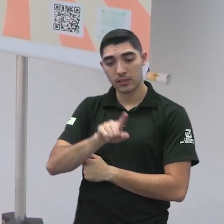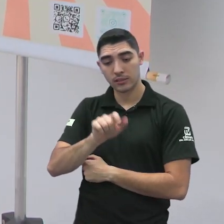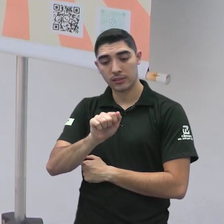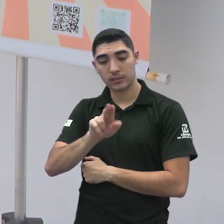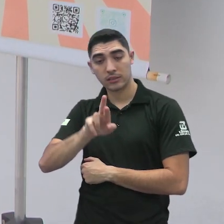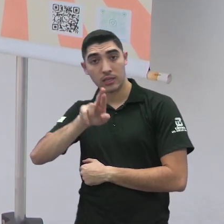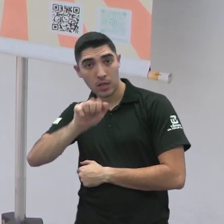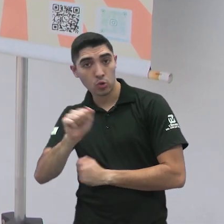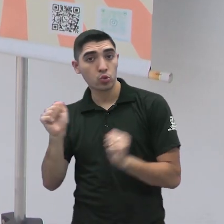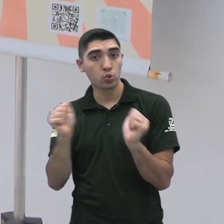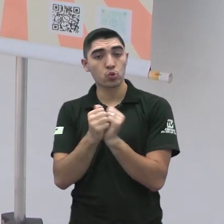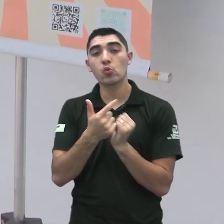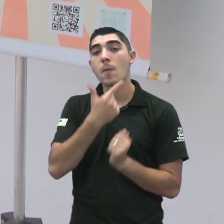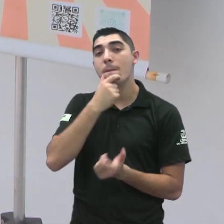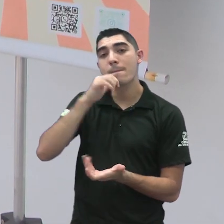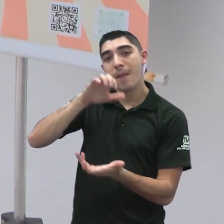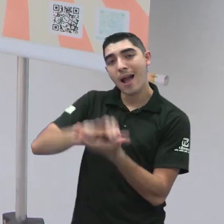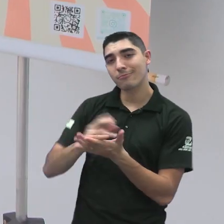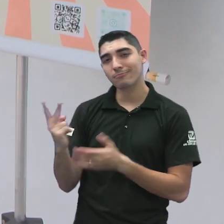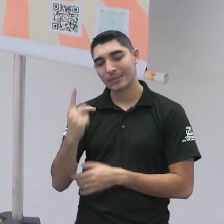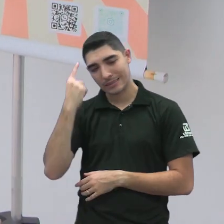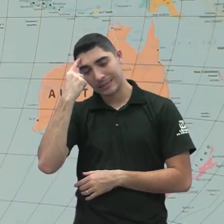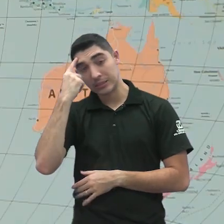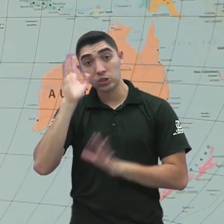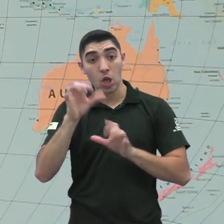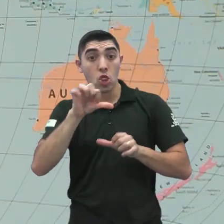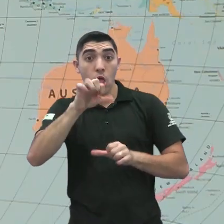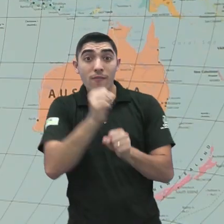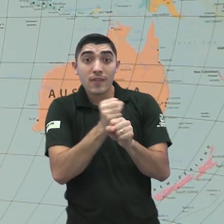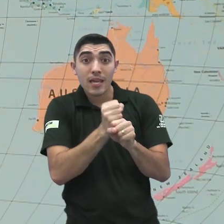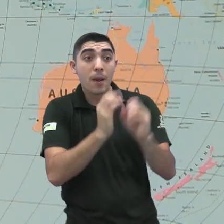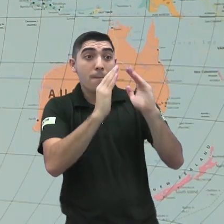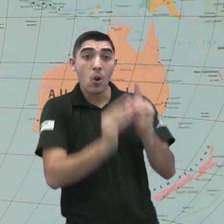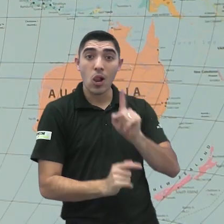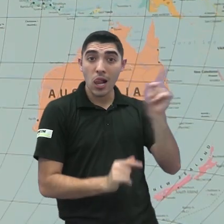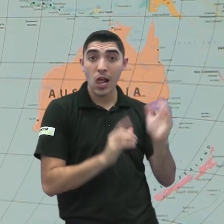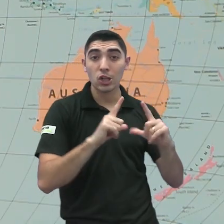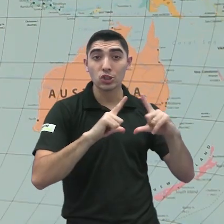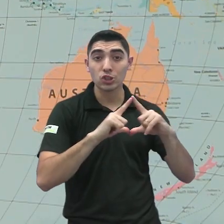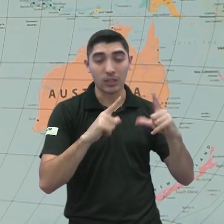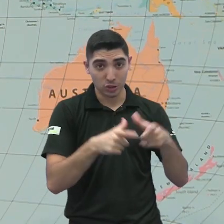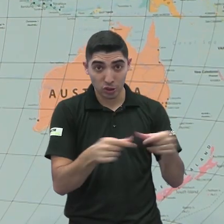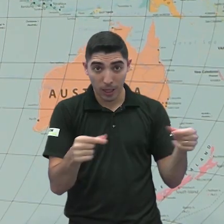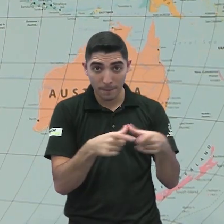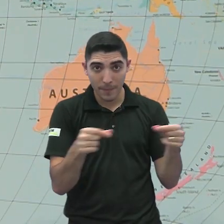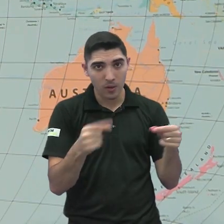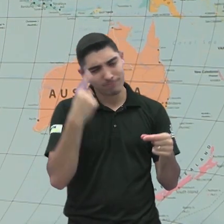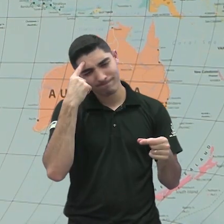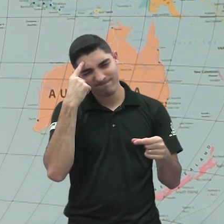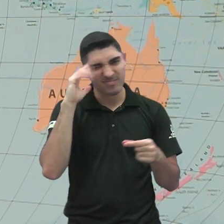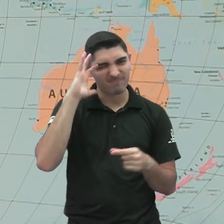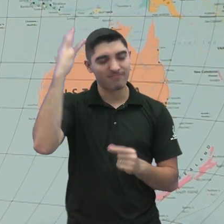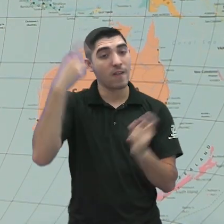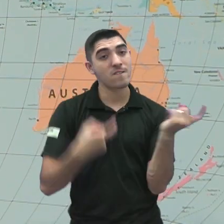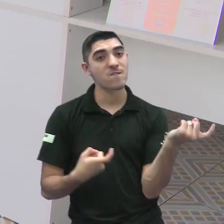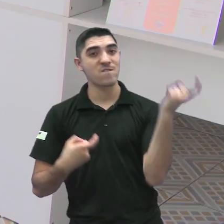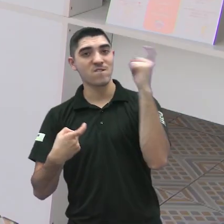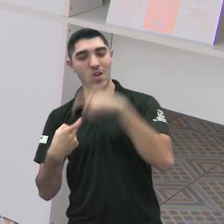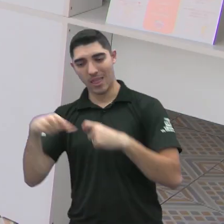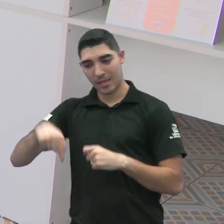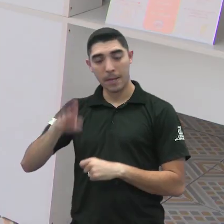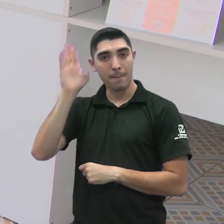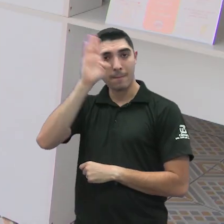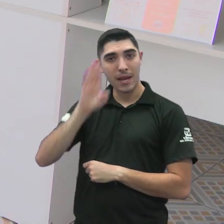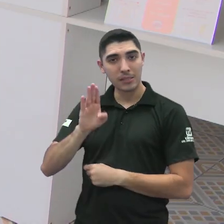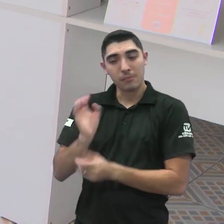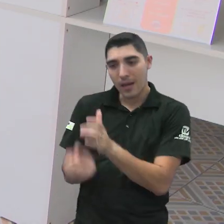a Isaura e o marido atravessarem o mundo. Após passarem 9 anos no Japão, decidiram voltar para o Brasil para abrirem